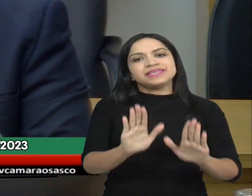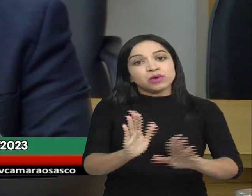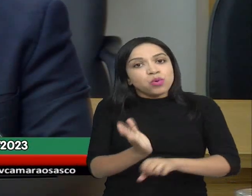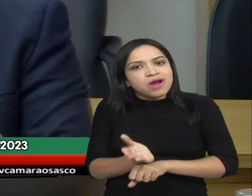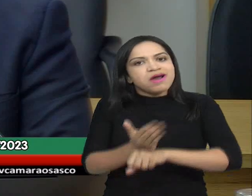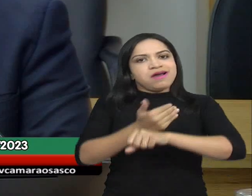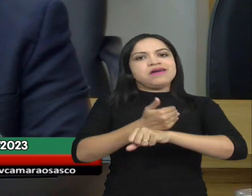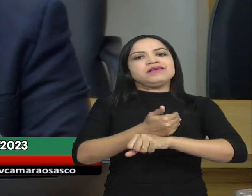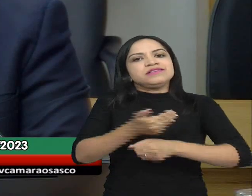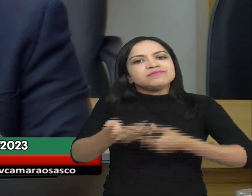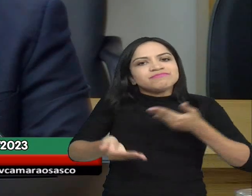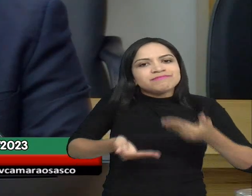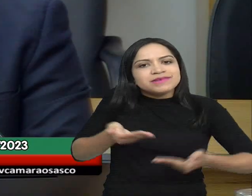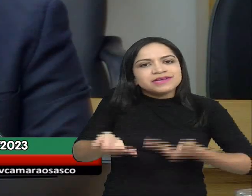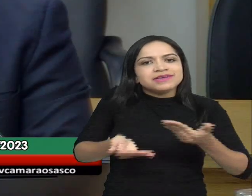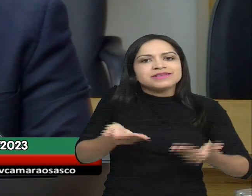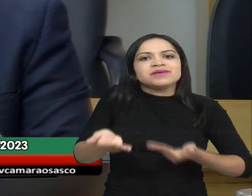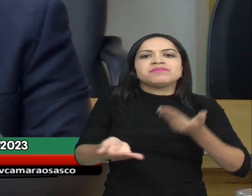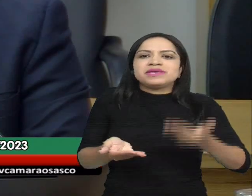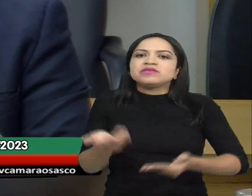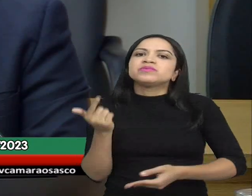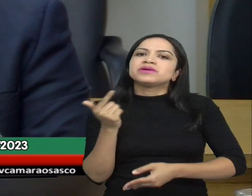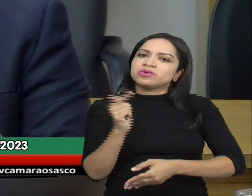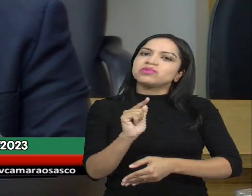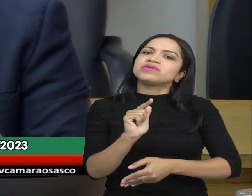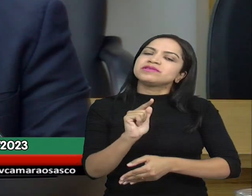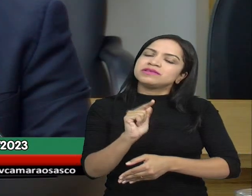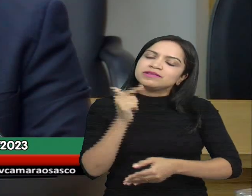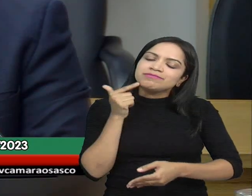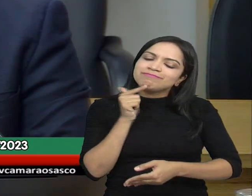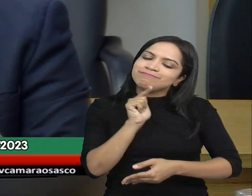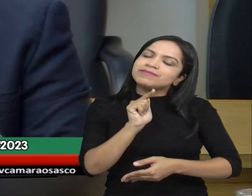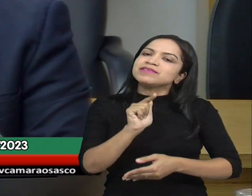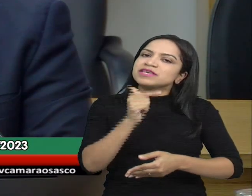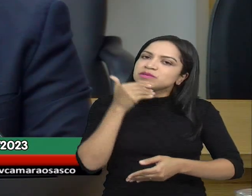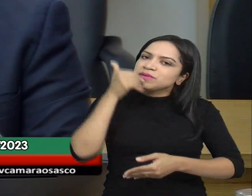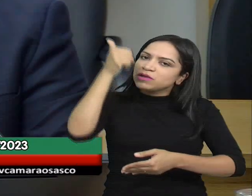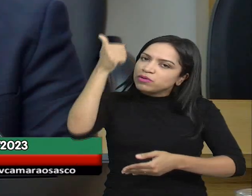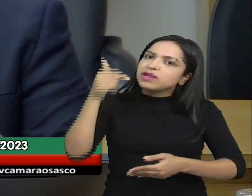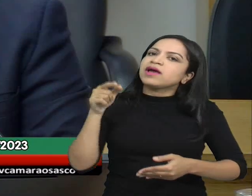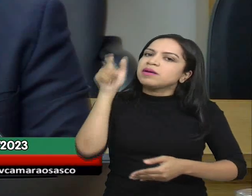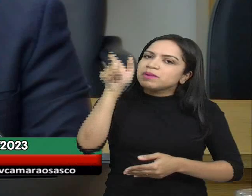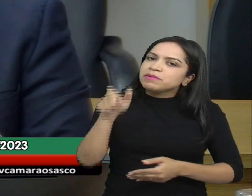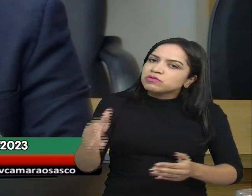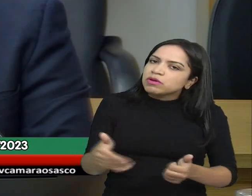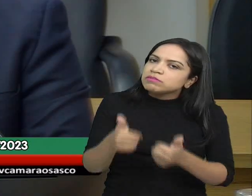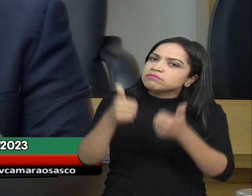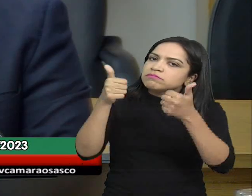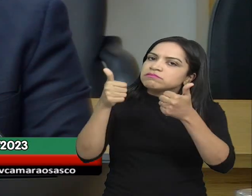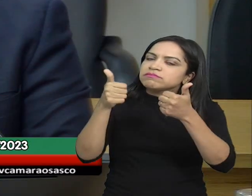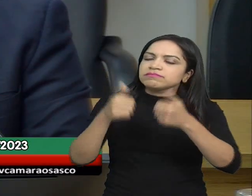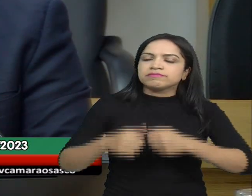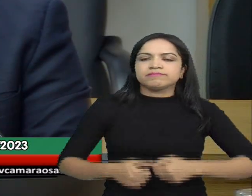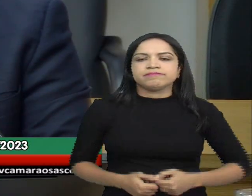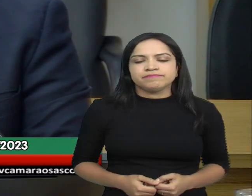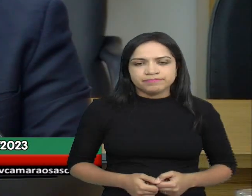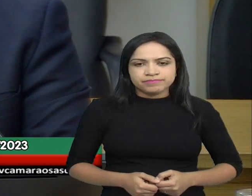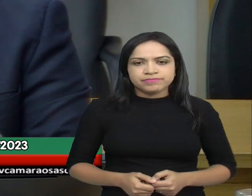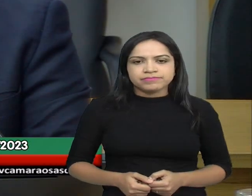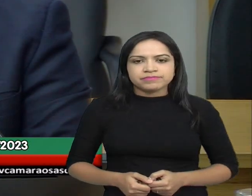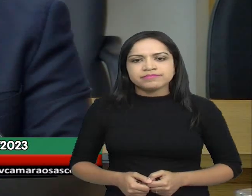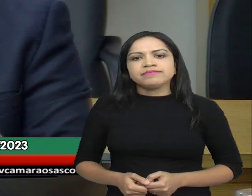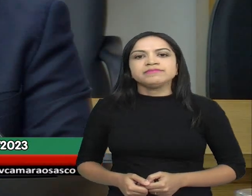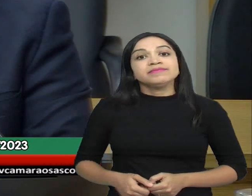onde já não passa mais. No infarto, a gente já começa a ter lesão do músculo cardíaco. Isso é ruim.